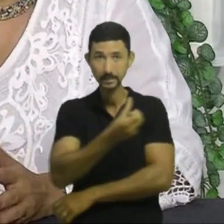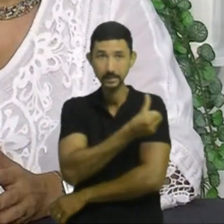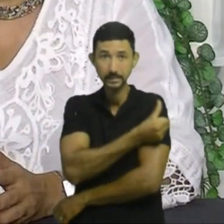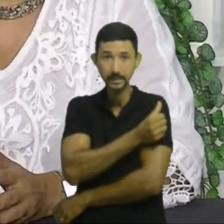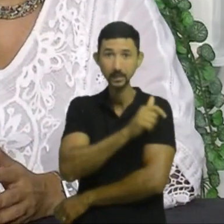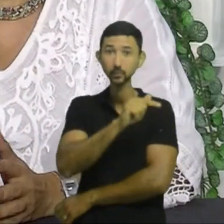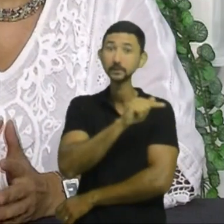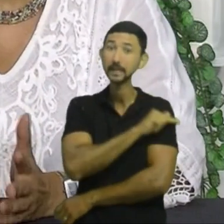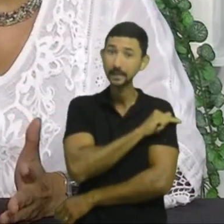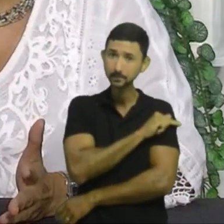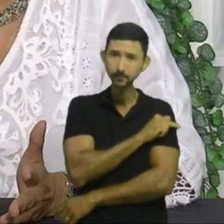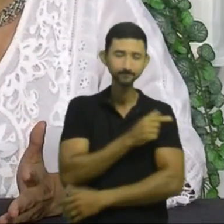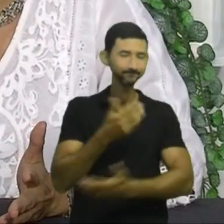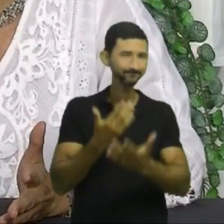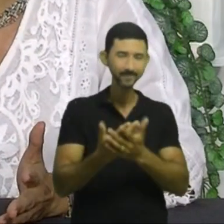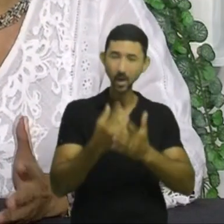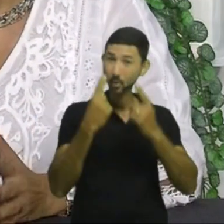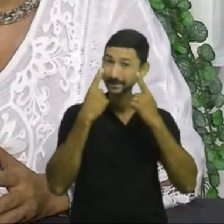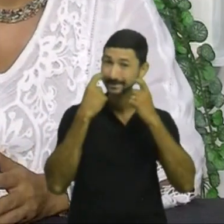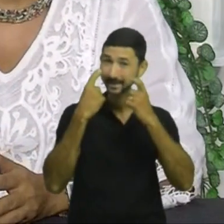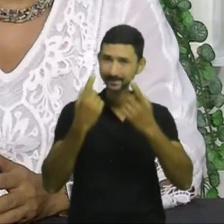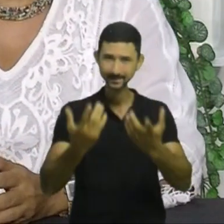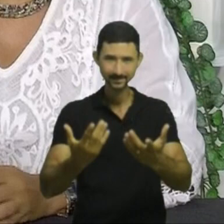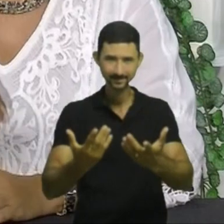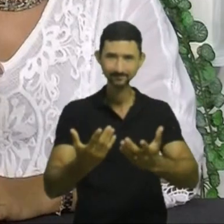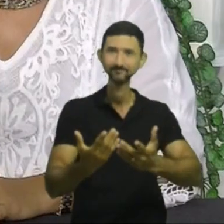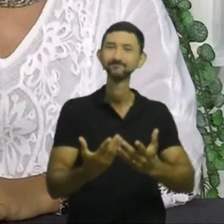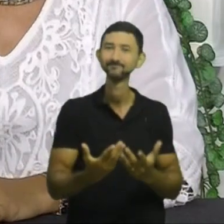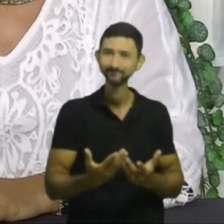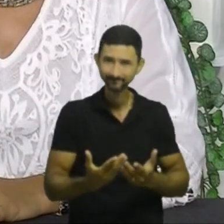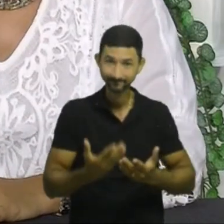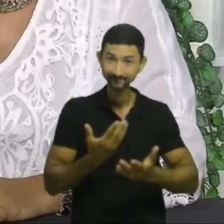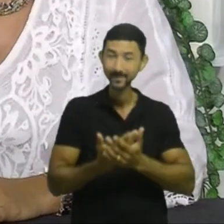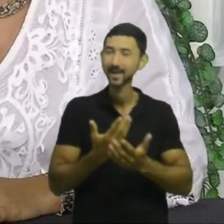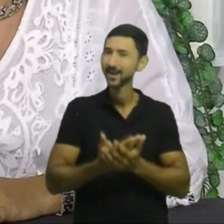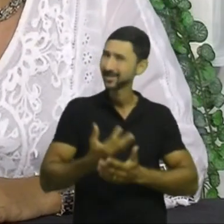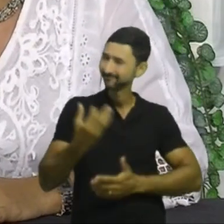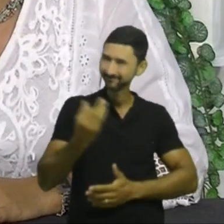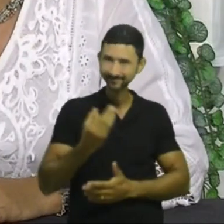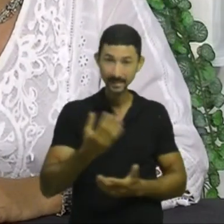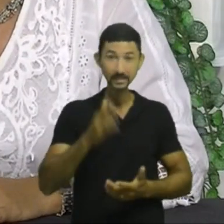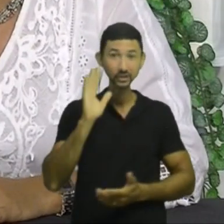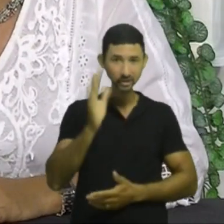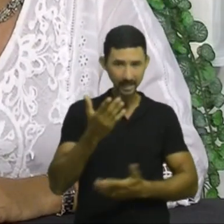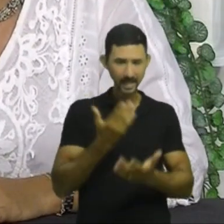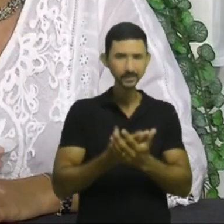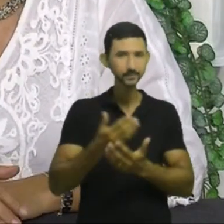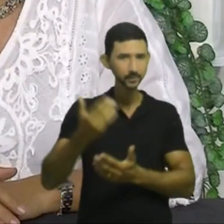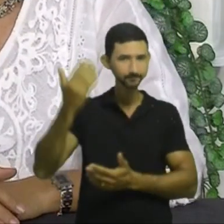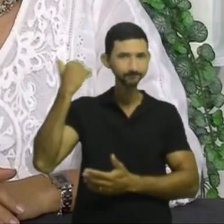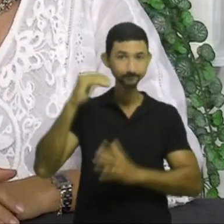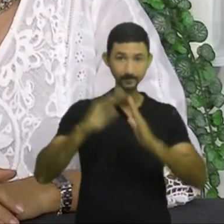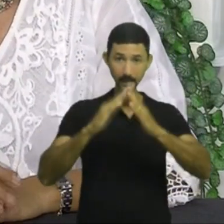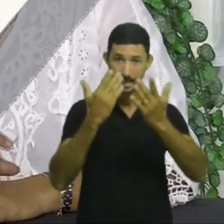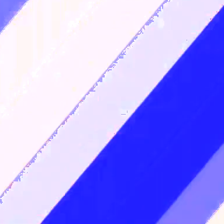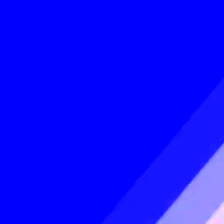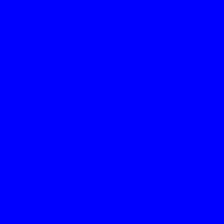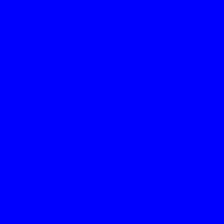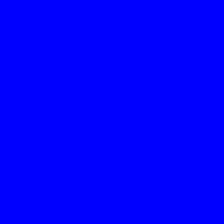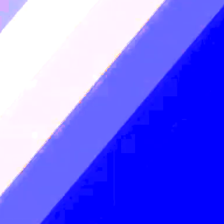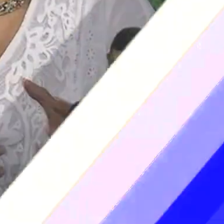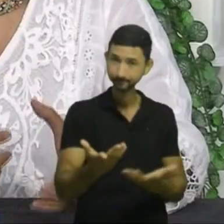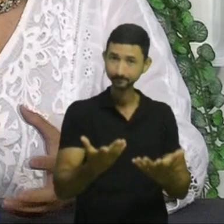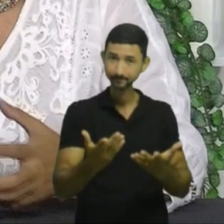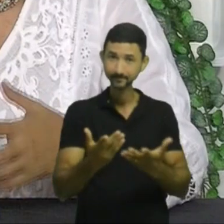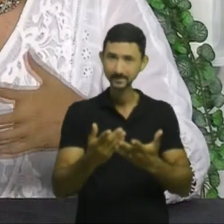anos, uma aula muito interessante. Algo que com certeza vocês já viram em algumas aulas na escola. E a